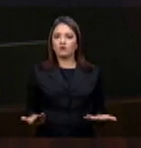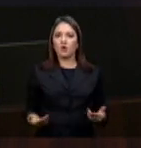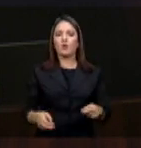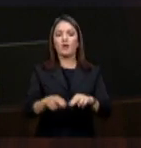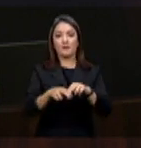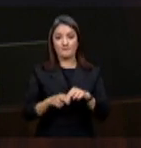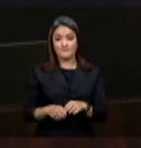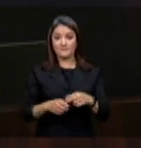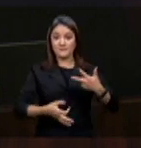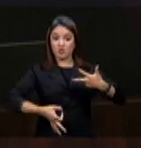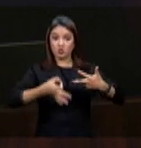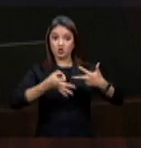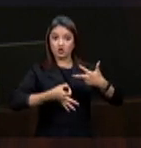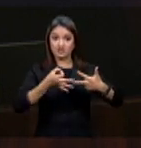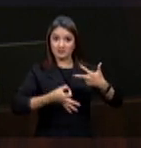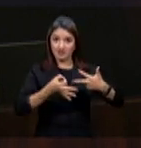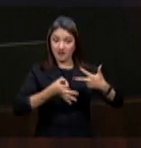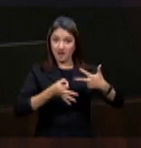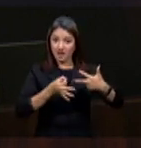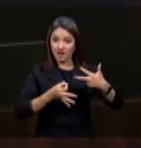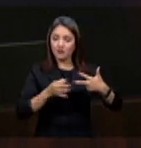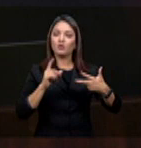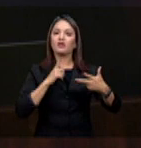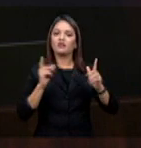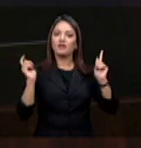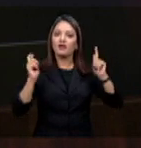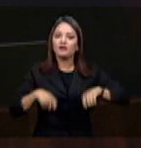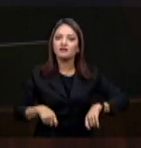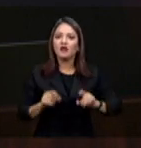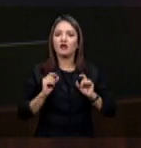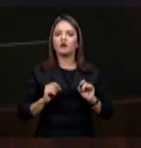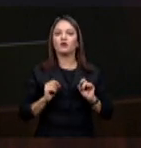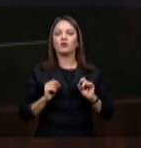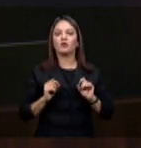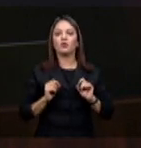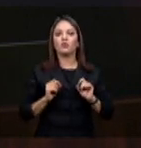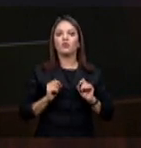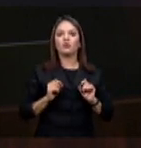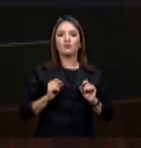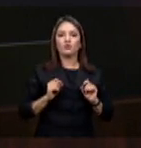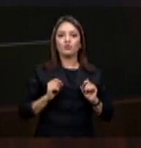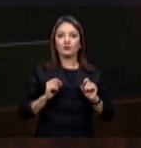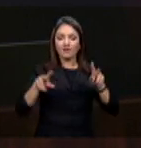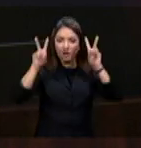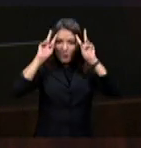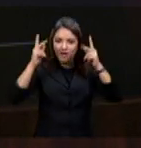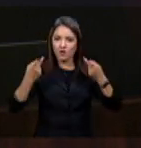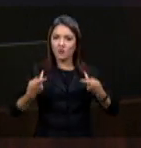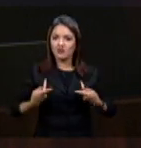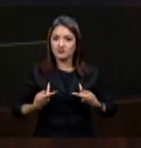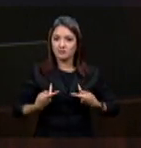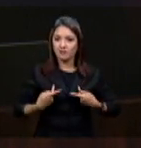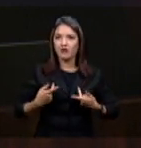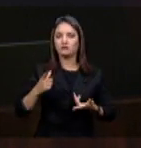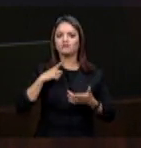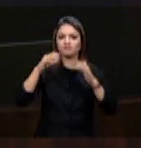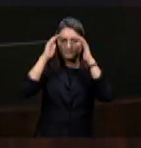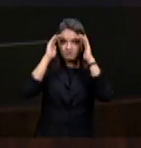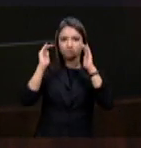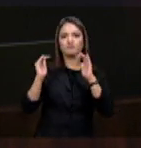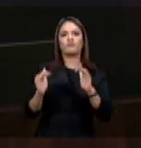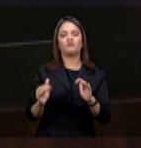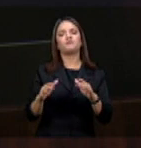meio dos órgãos judiciais que o estado oferece redistribuição e reconhecimento em situações ao menos uma das partes